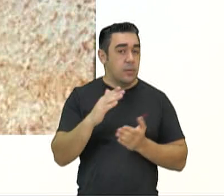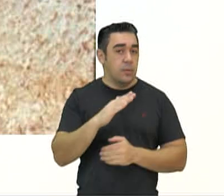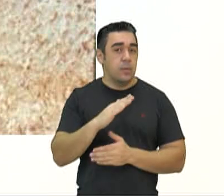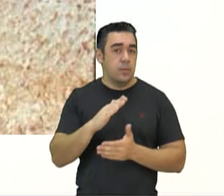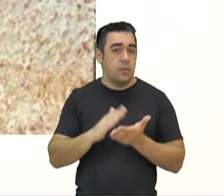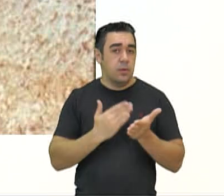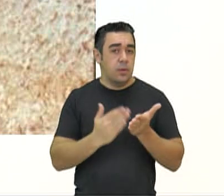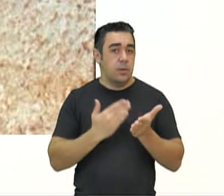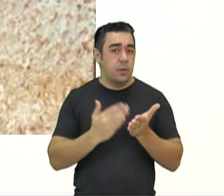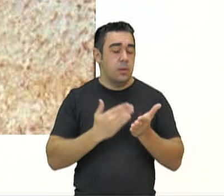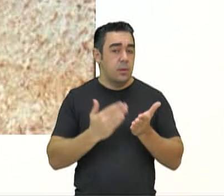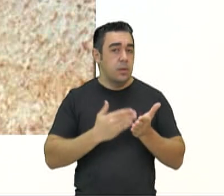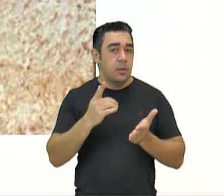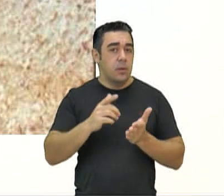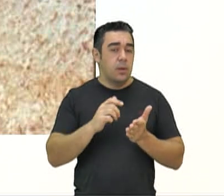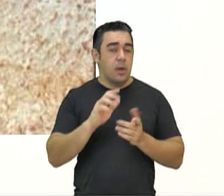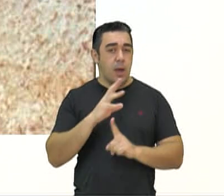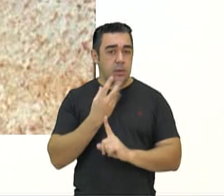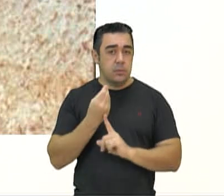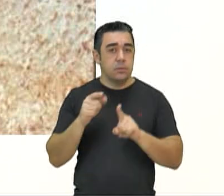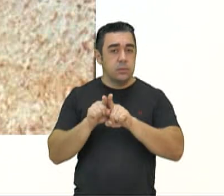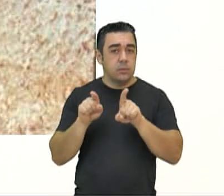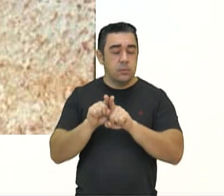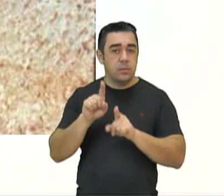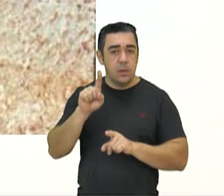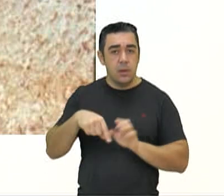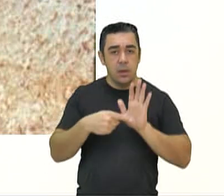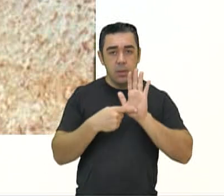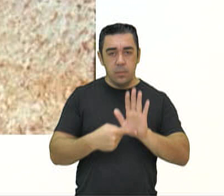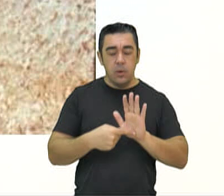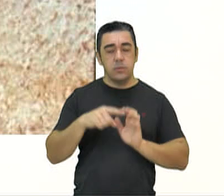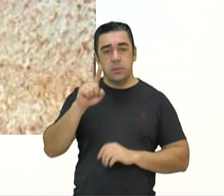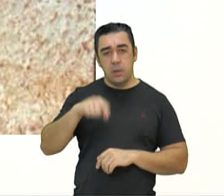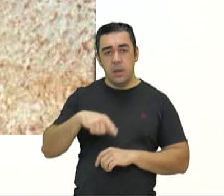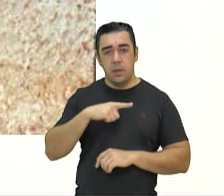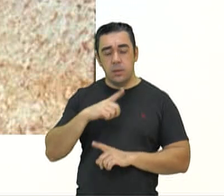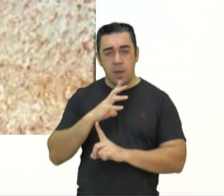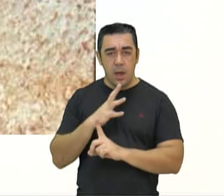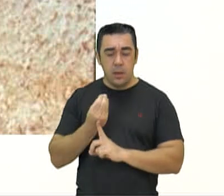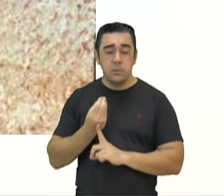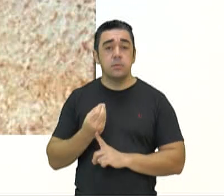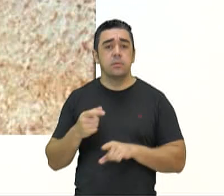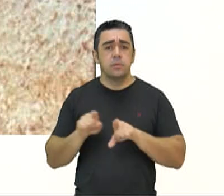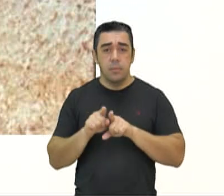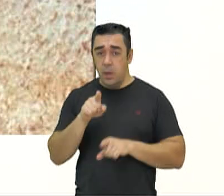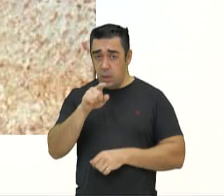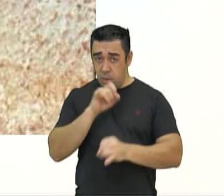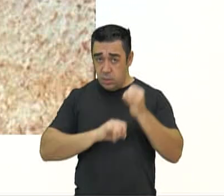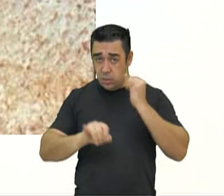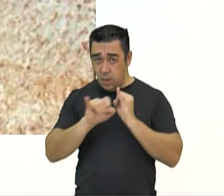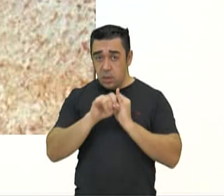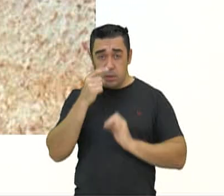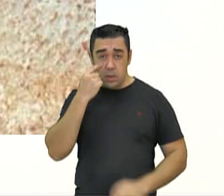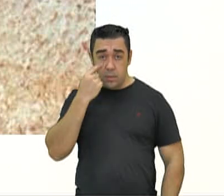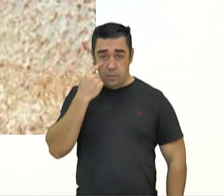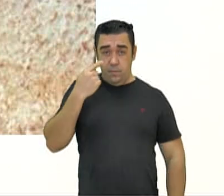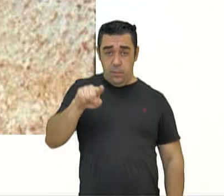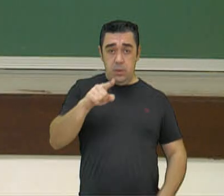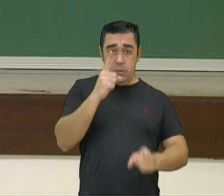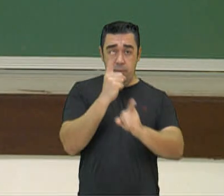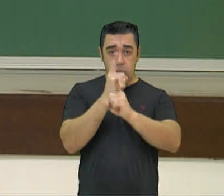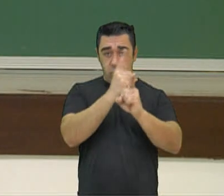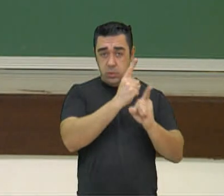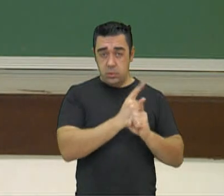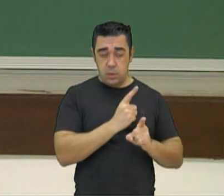comum lá no livro de arte da Graça Proença e também na internet. Se você jogar aí, você pode